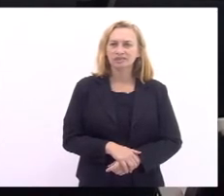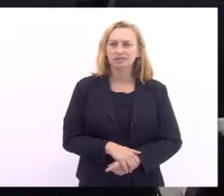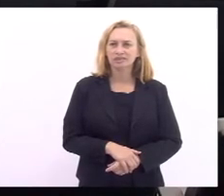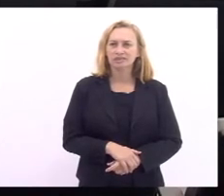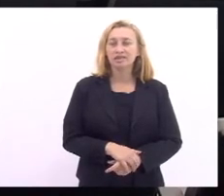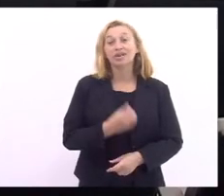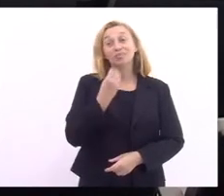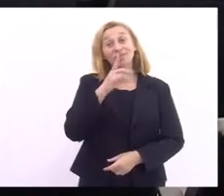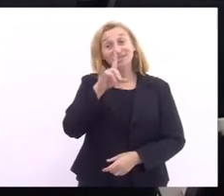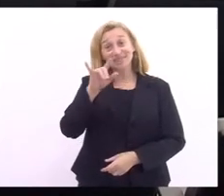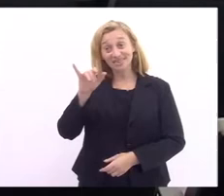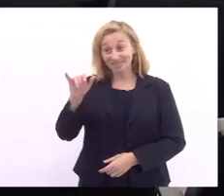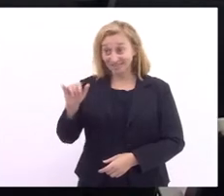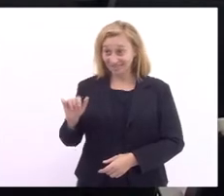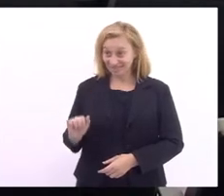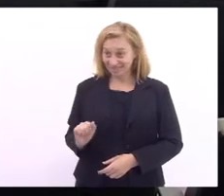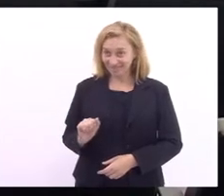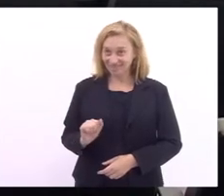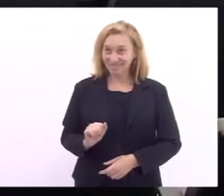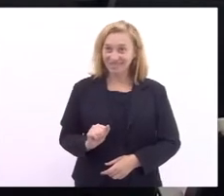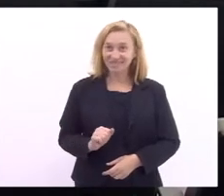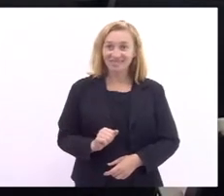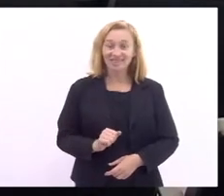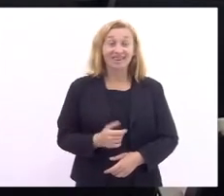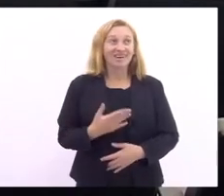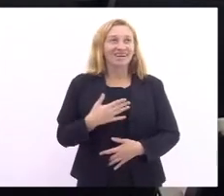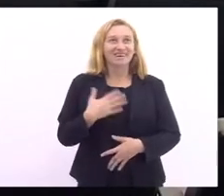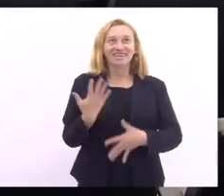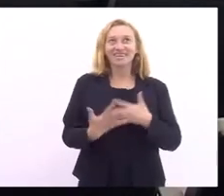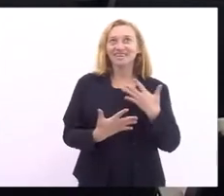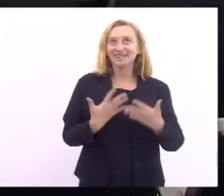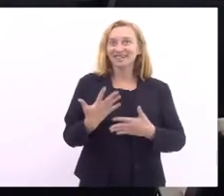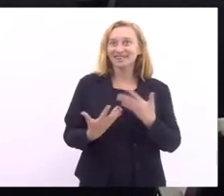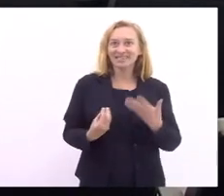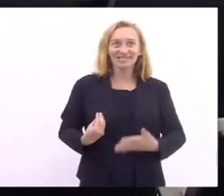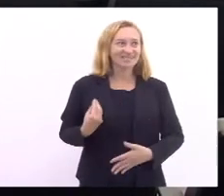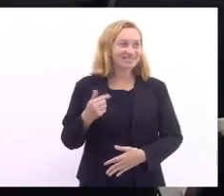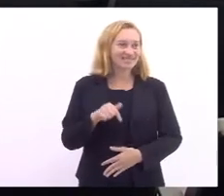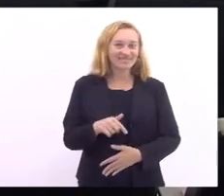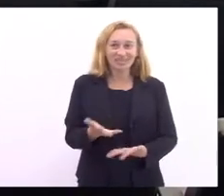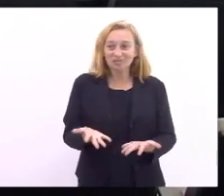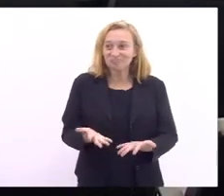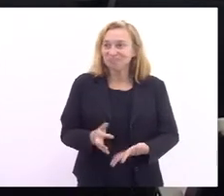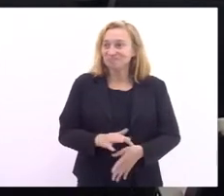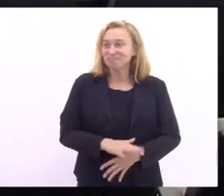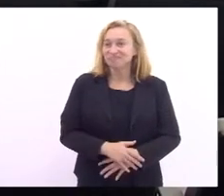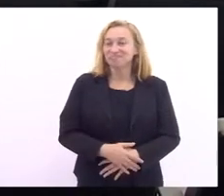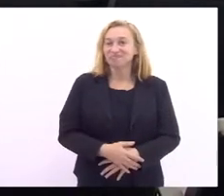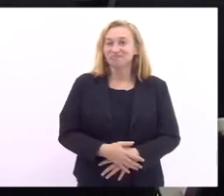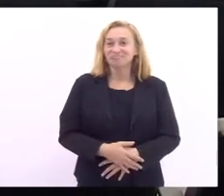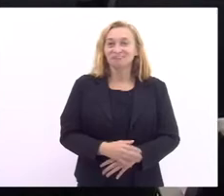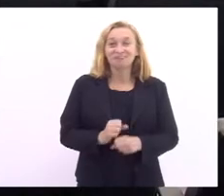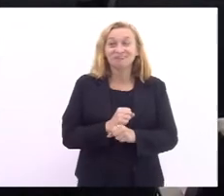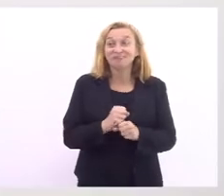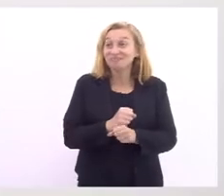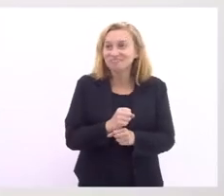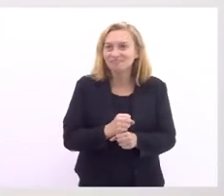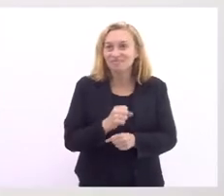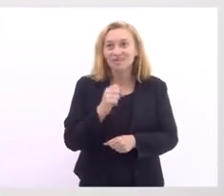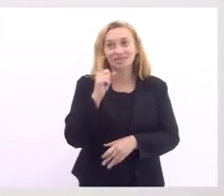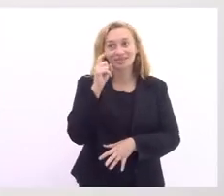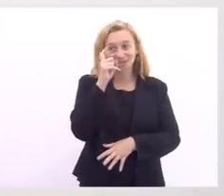Bom dia é muita alegria tá aqui esse ano vai ser um ano